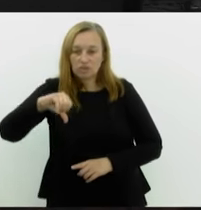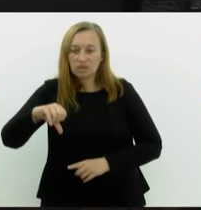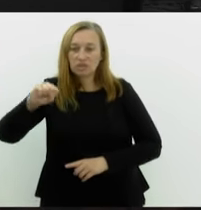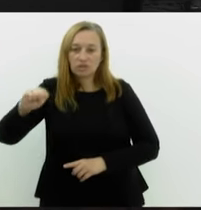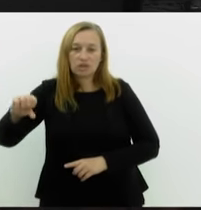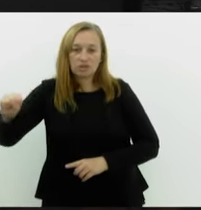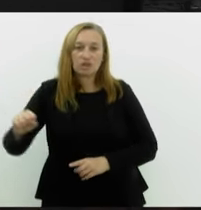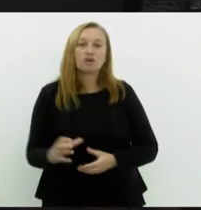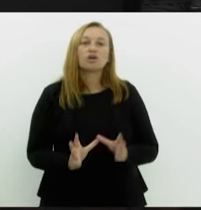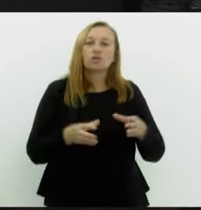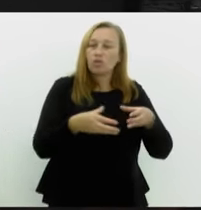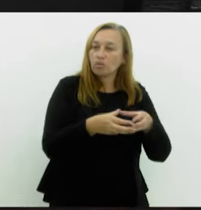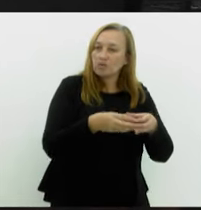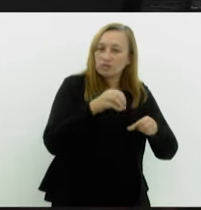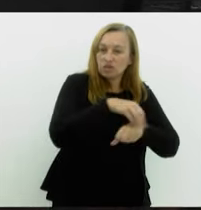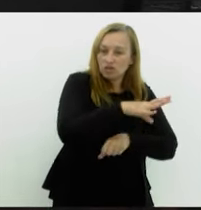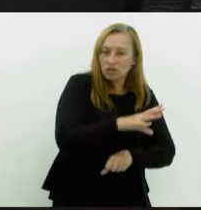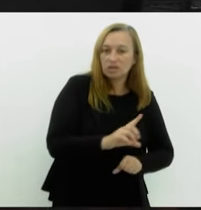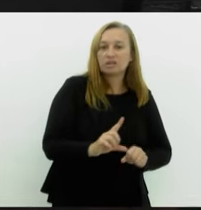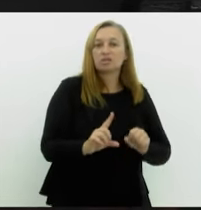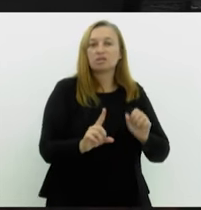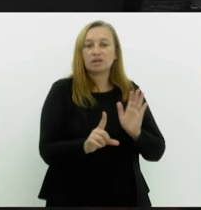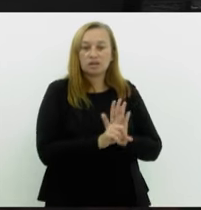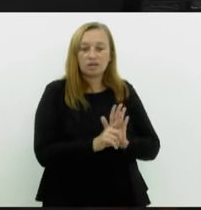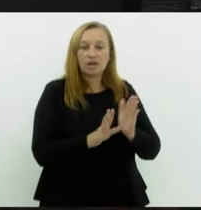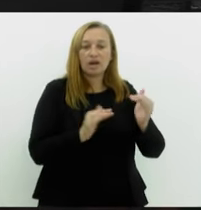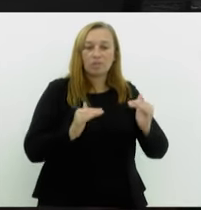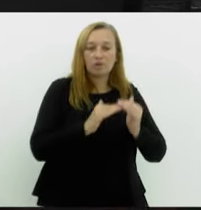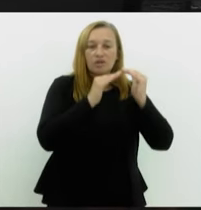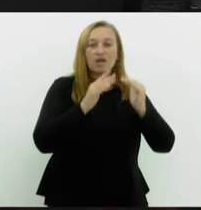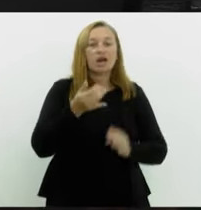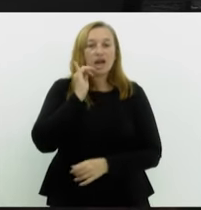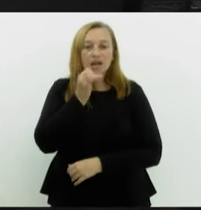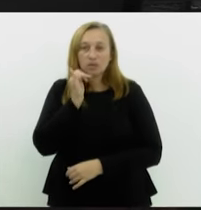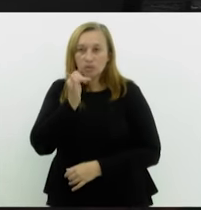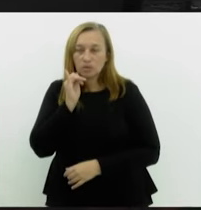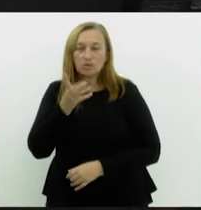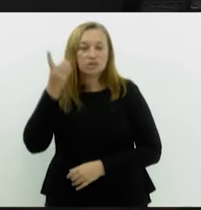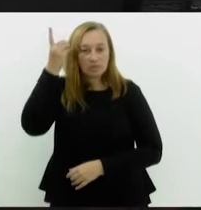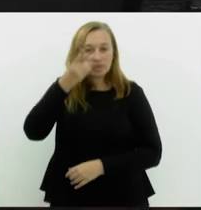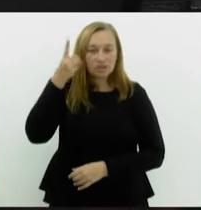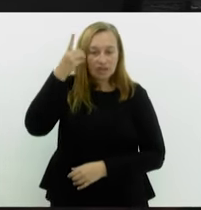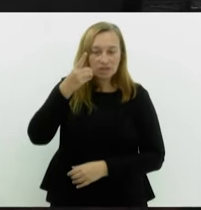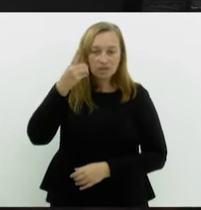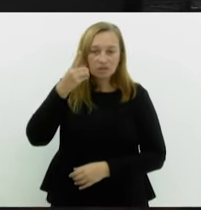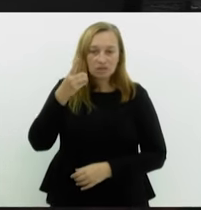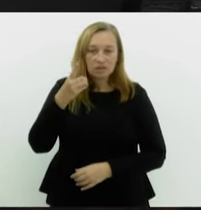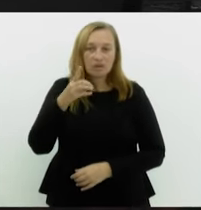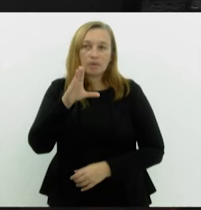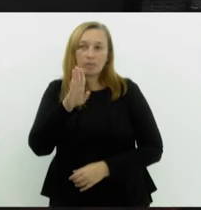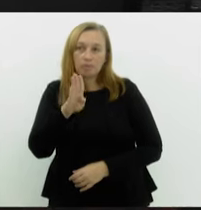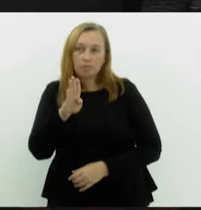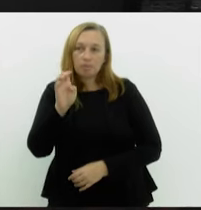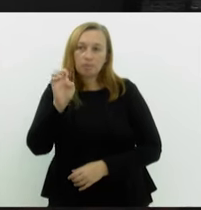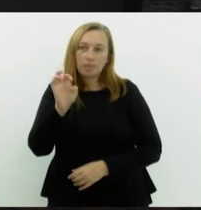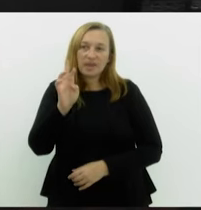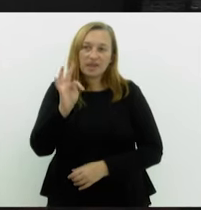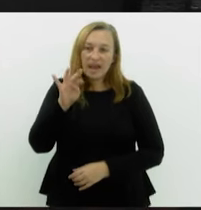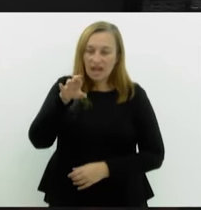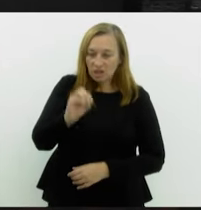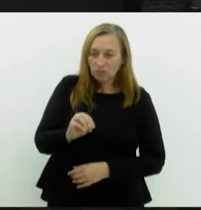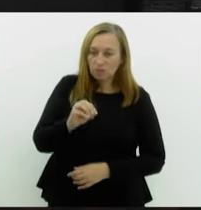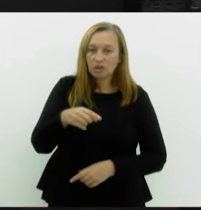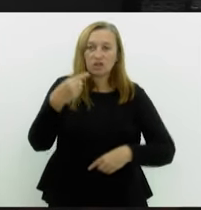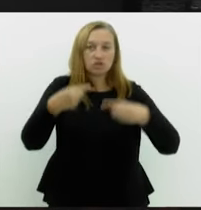da Comissão de Indicações Legislativas, favorável, relator, deputado subtenente Bernardo. Em